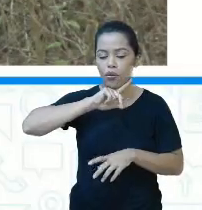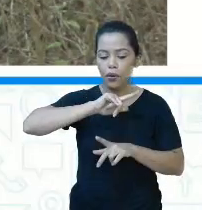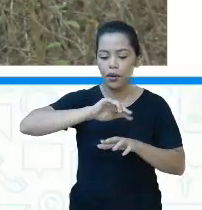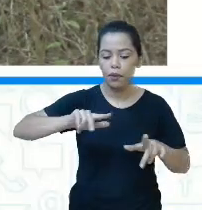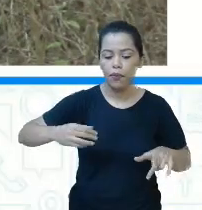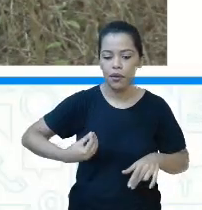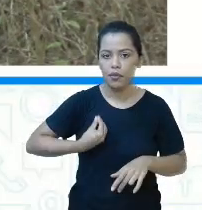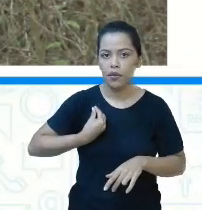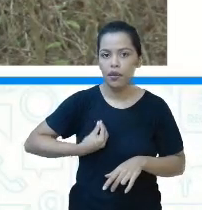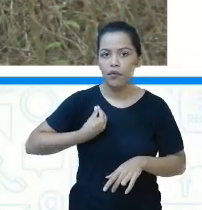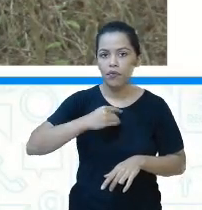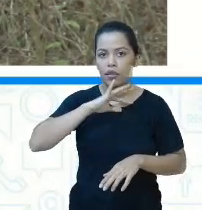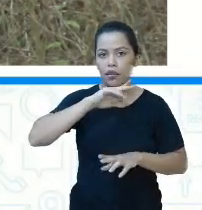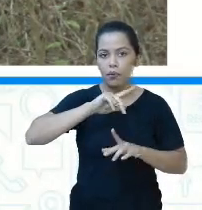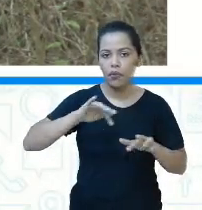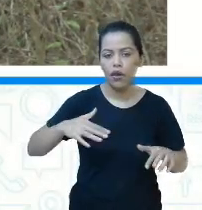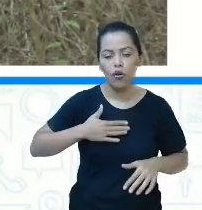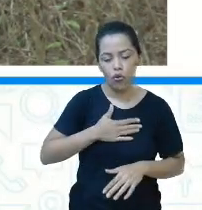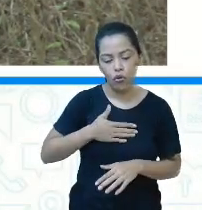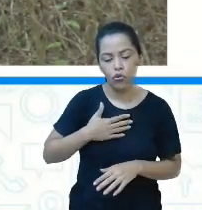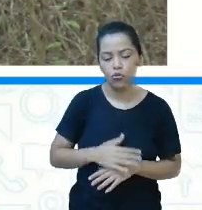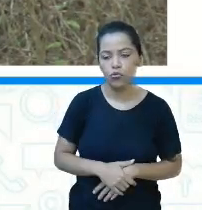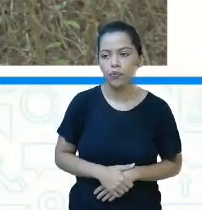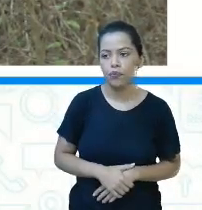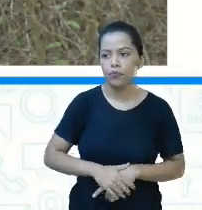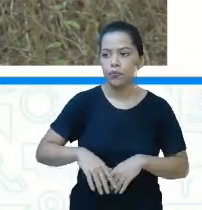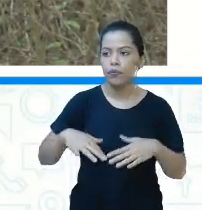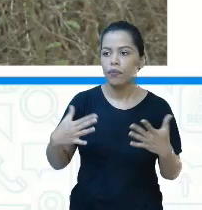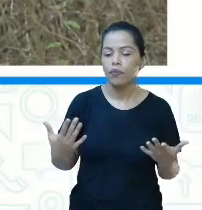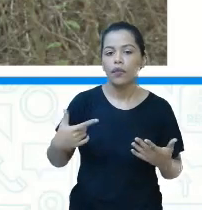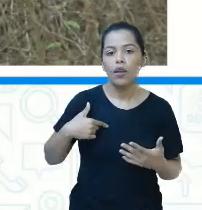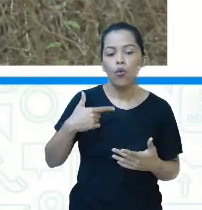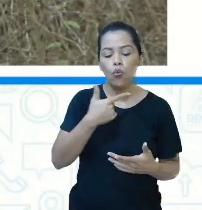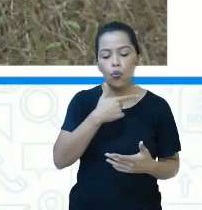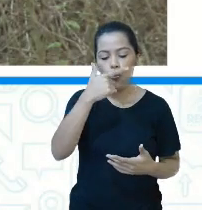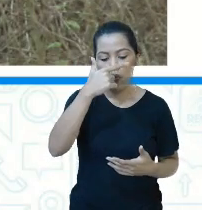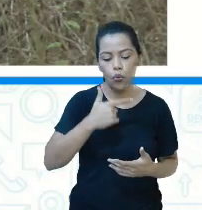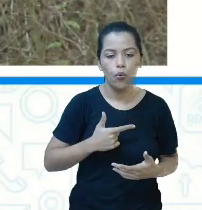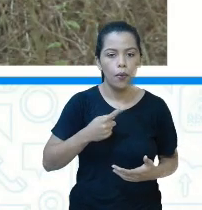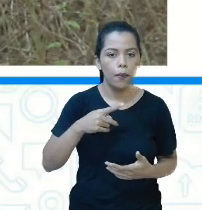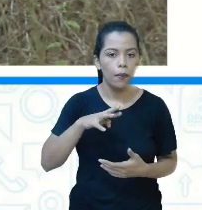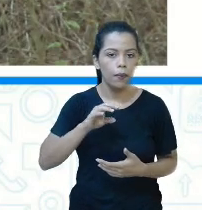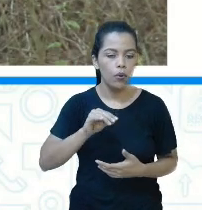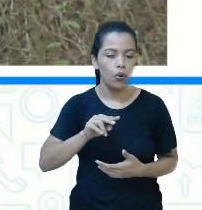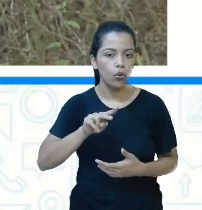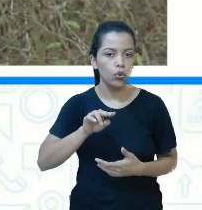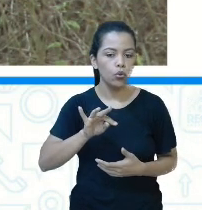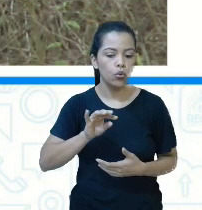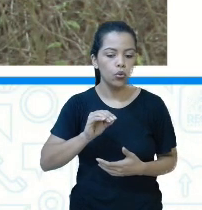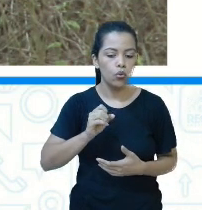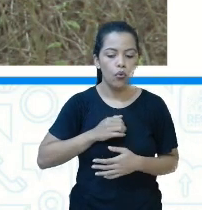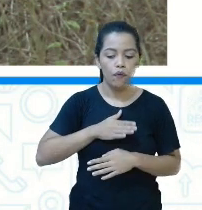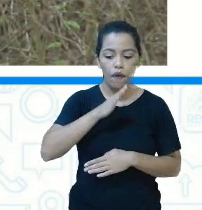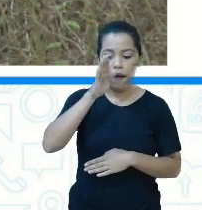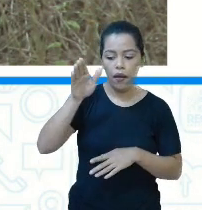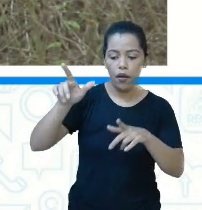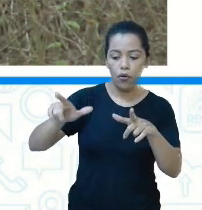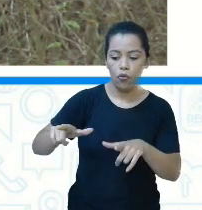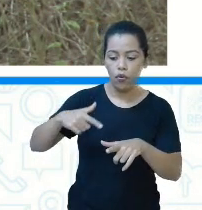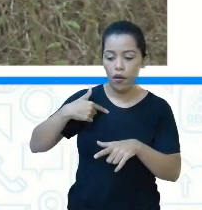o produtor daquele documentário, ele vai ao local, nesse caso aqui, onde vivem os elefantes,